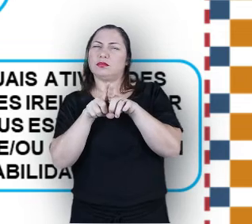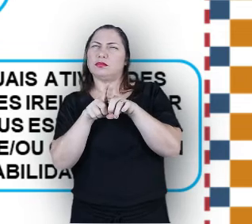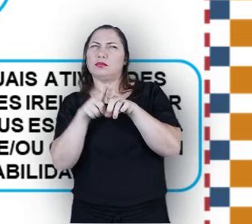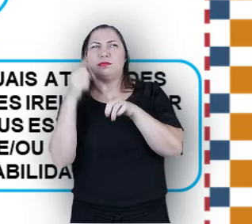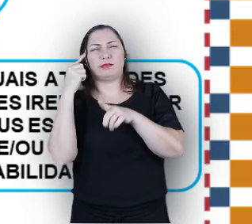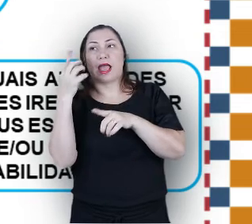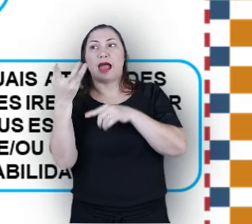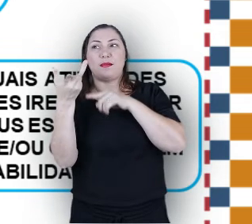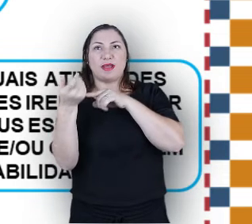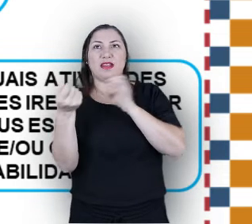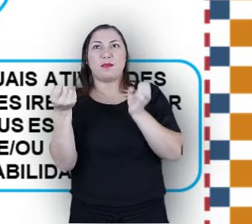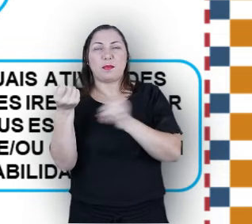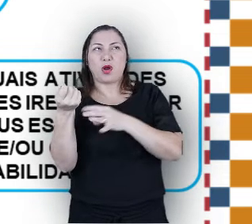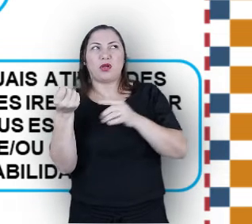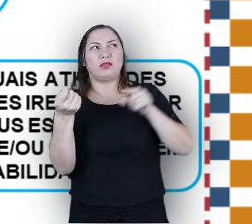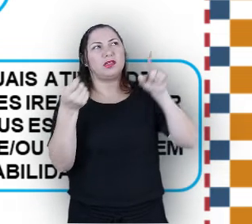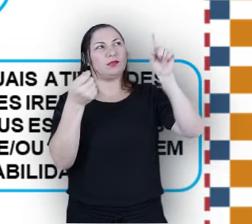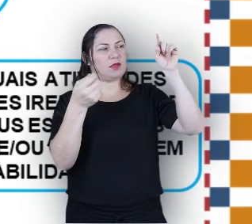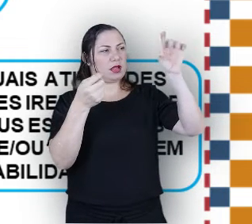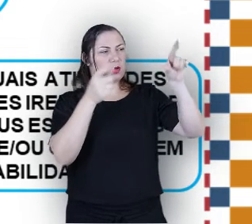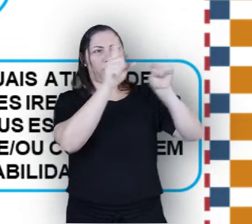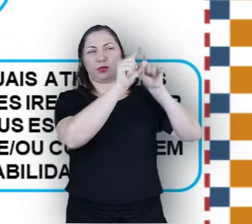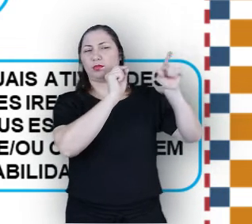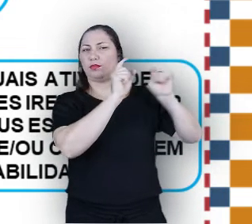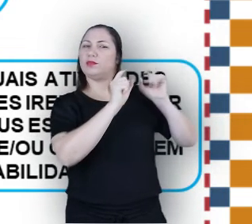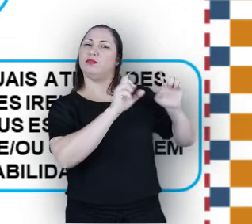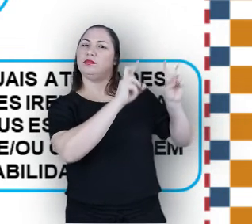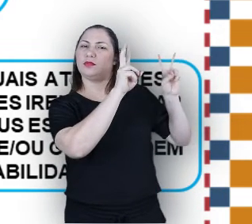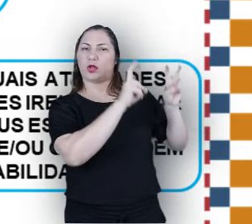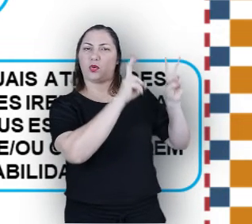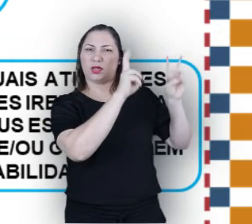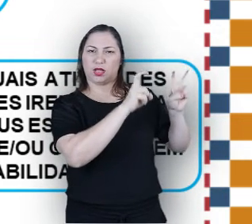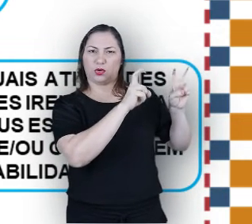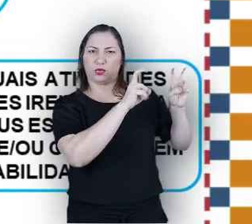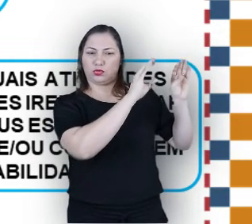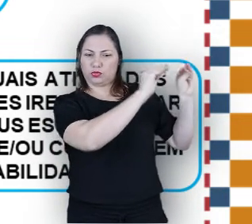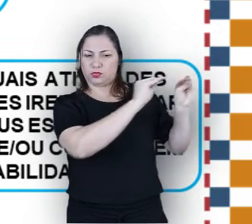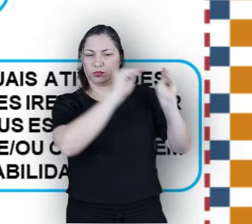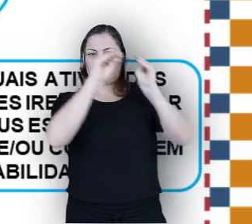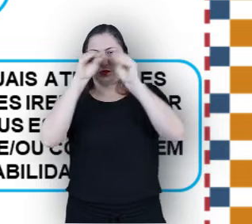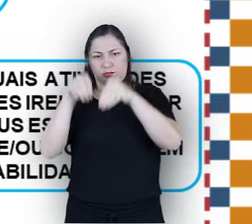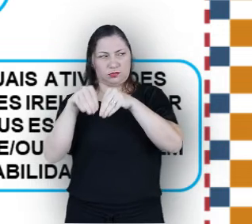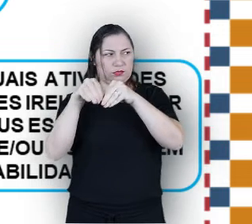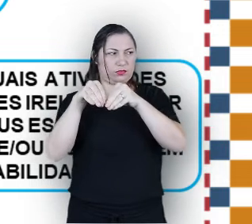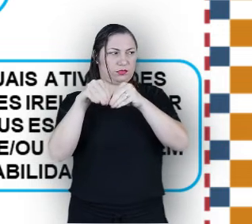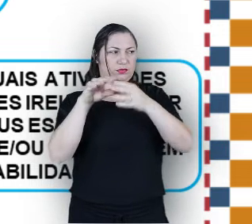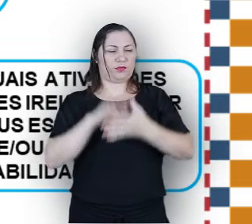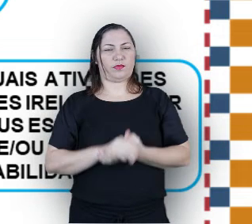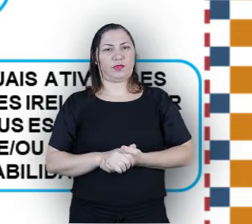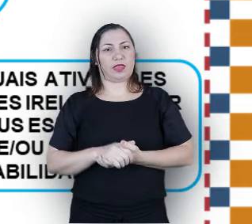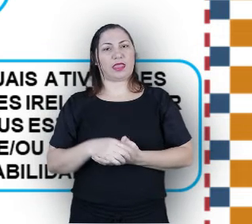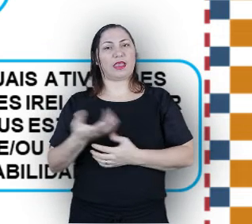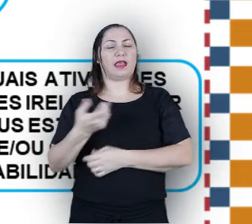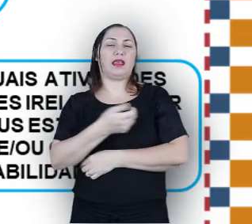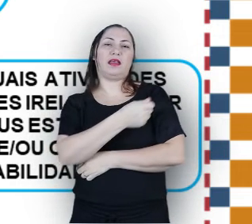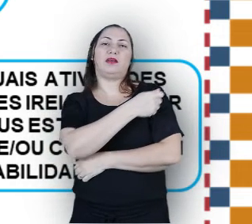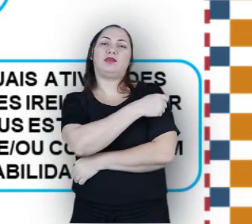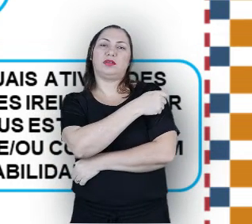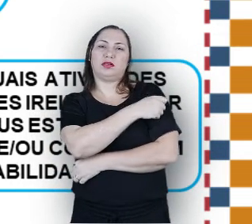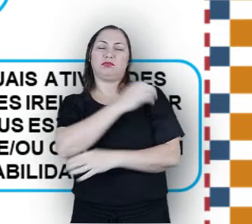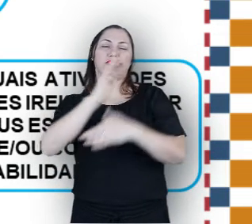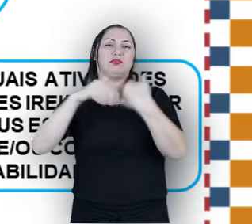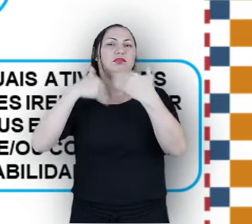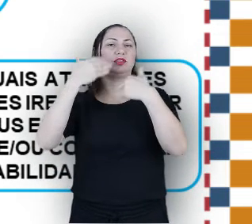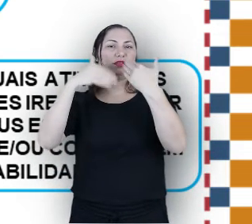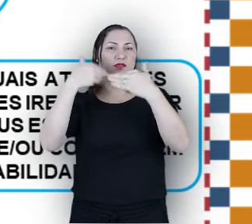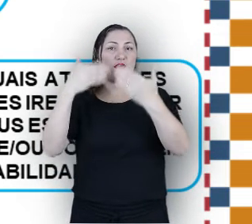desenvolvam essas habilidades. Depois disso, percebam que isso é um processo. Eu penso na